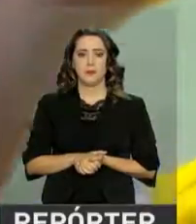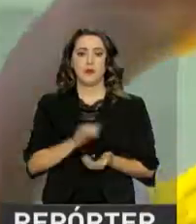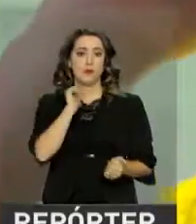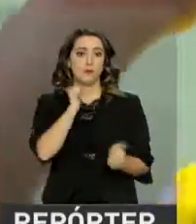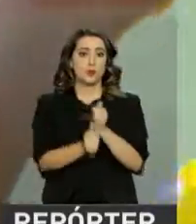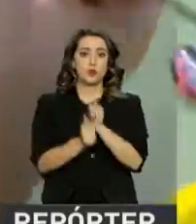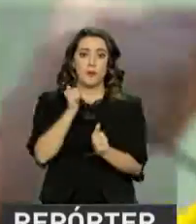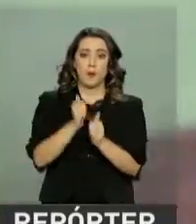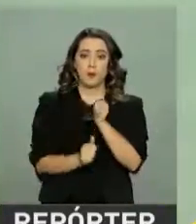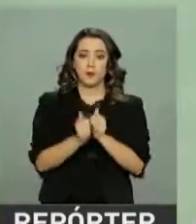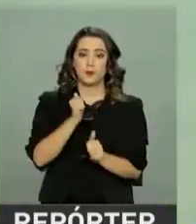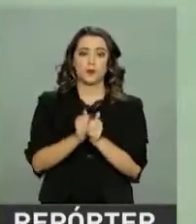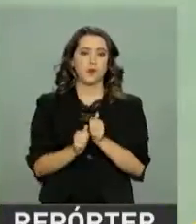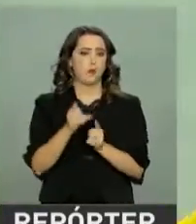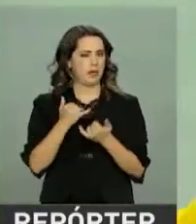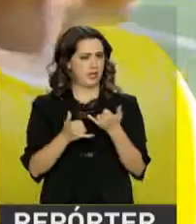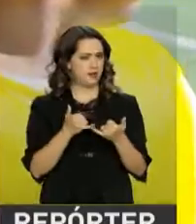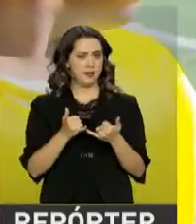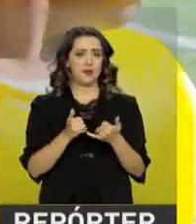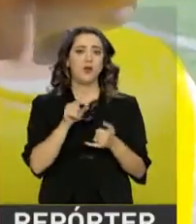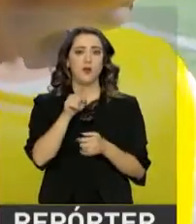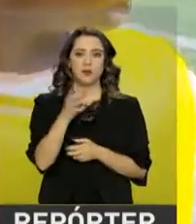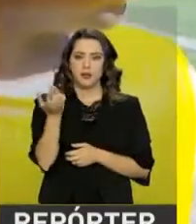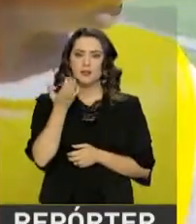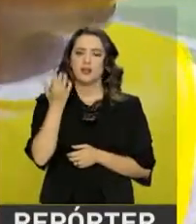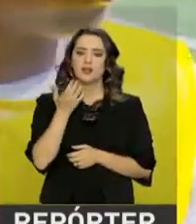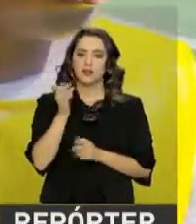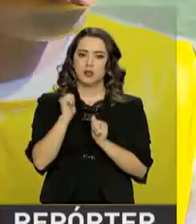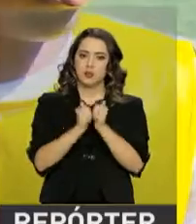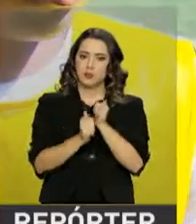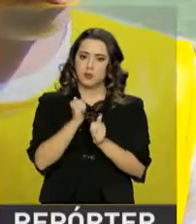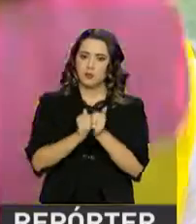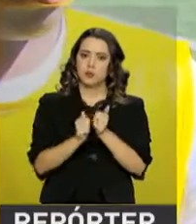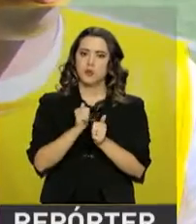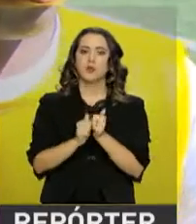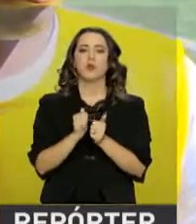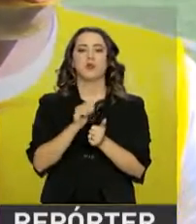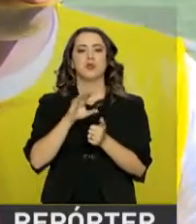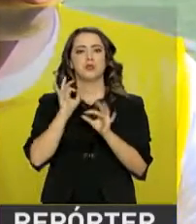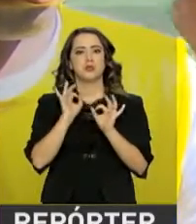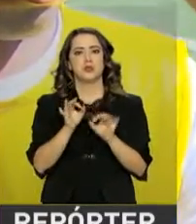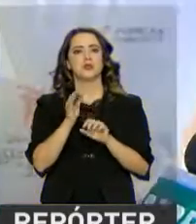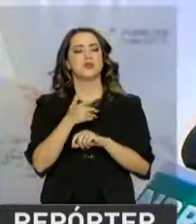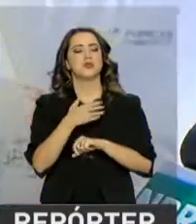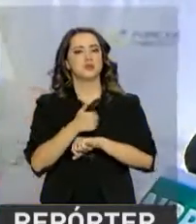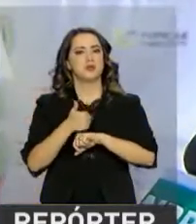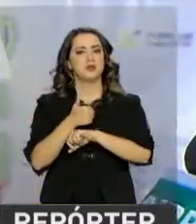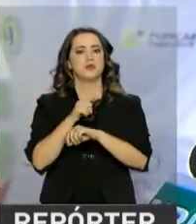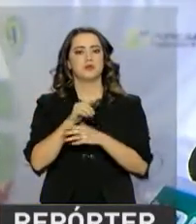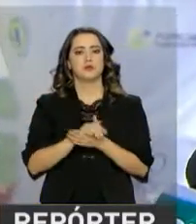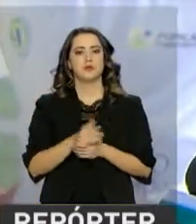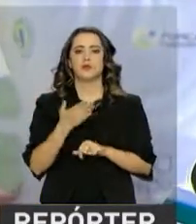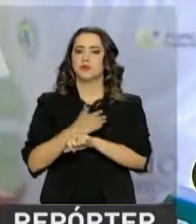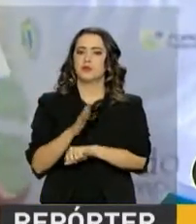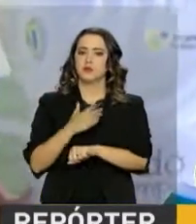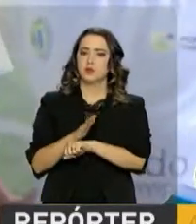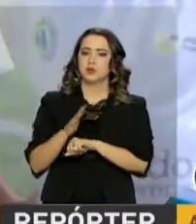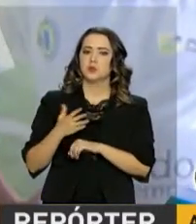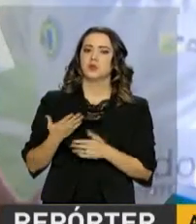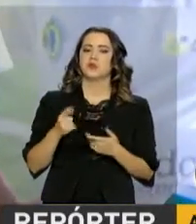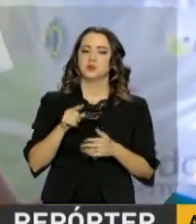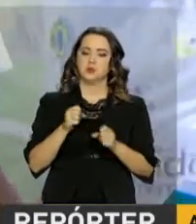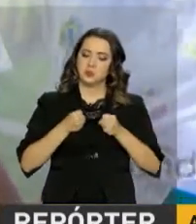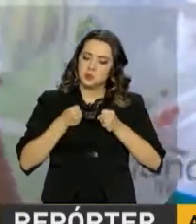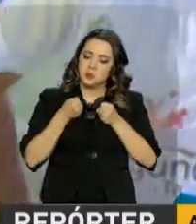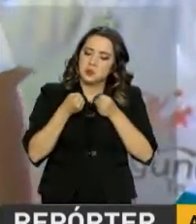O futebol para o Arthur não é brincadeira. Ele quer ser jogador profissional e leva o treino a sério. Estou treinando muito, estou